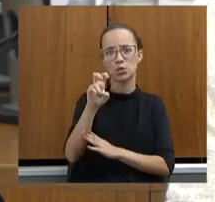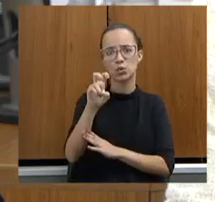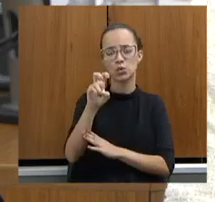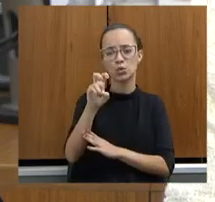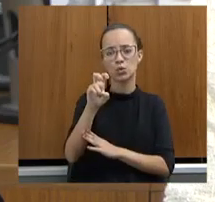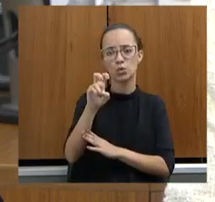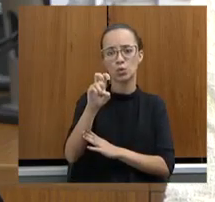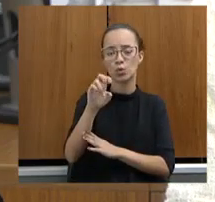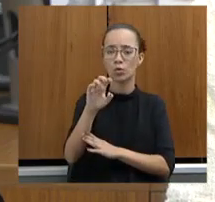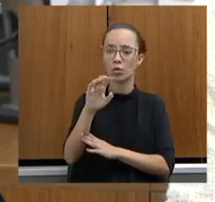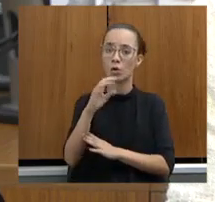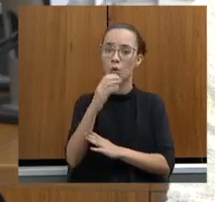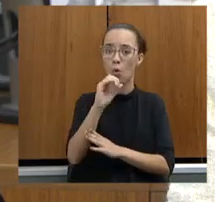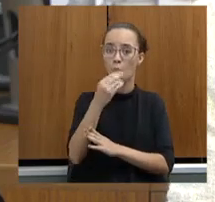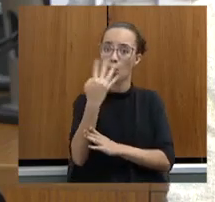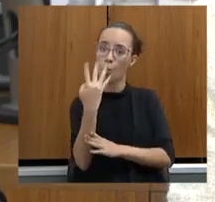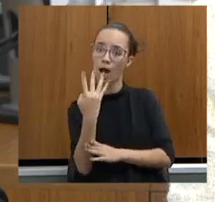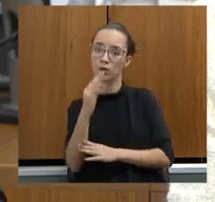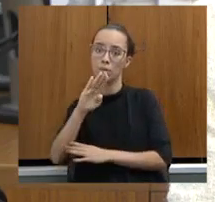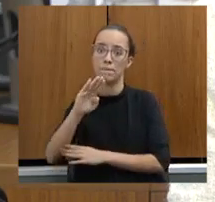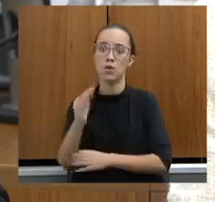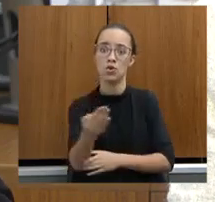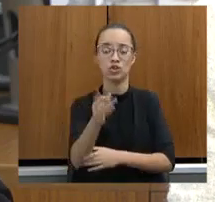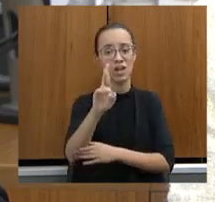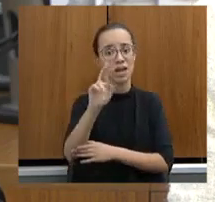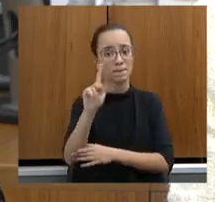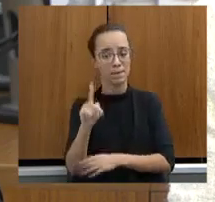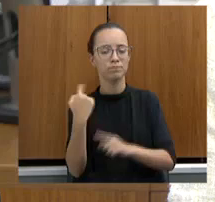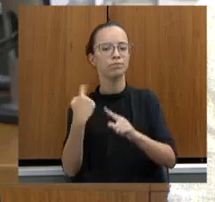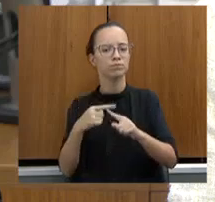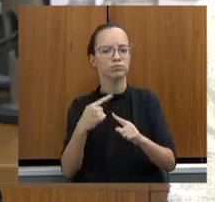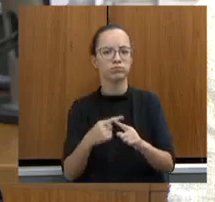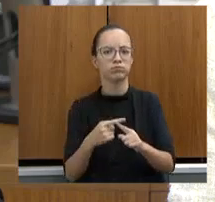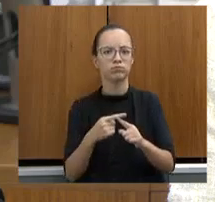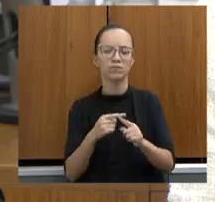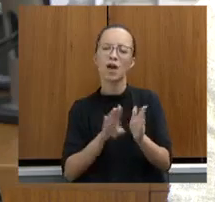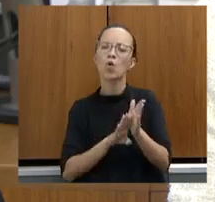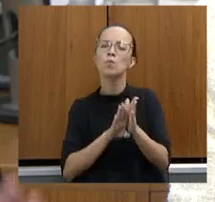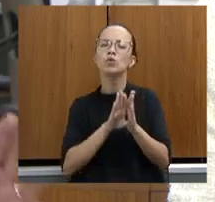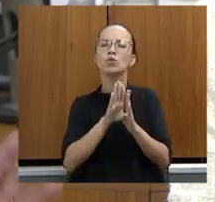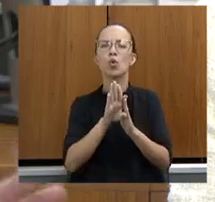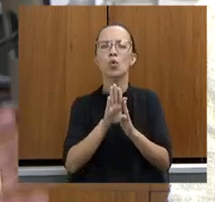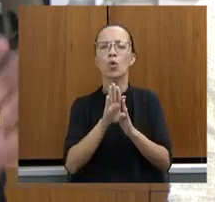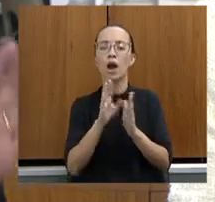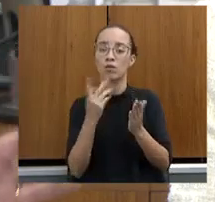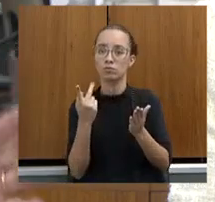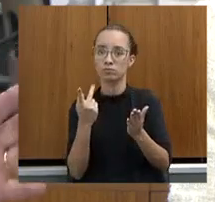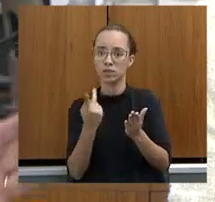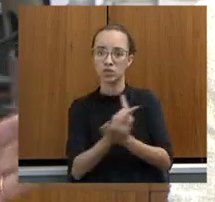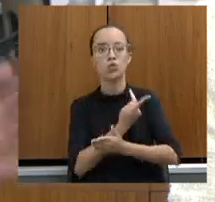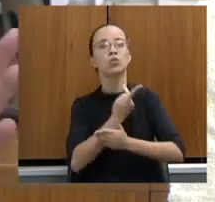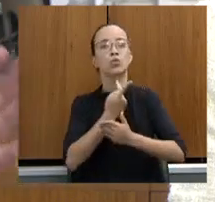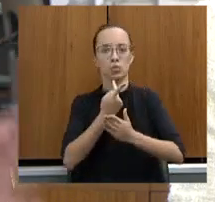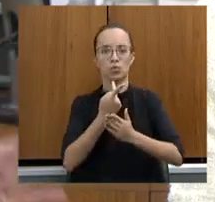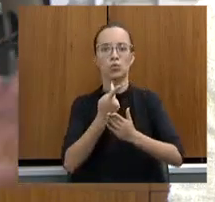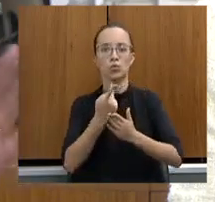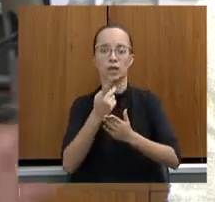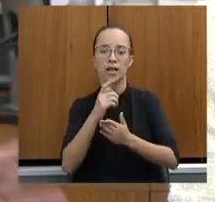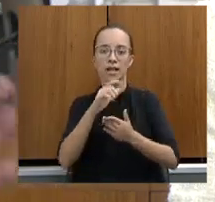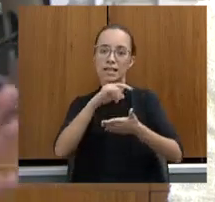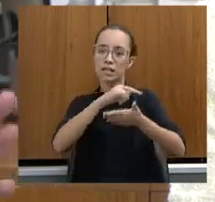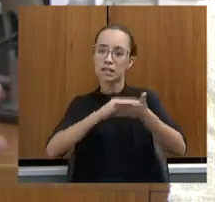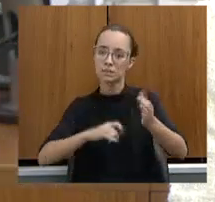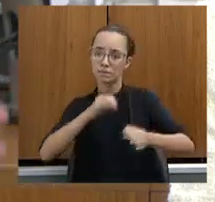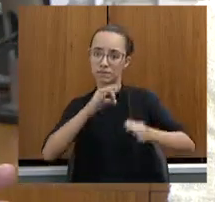quatro cinco bilhões de RP porque ele aumentou a partir do momento e isso ocorreu com um fenômeno a partir das liminares